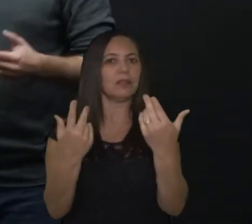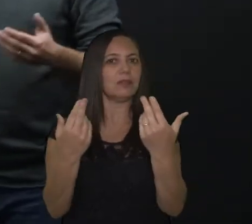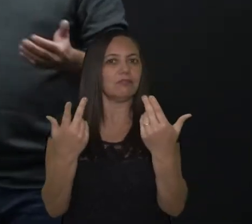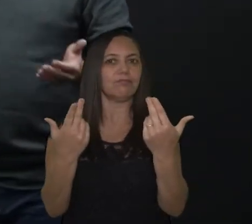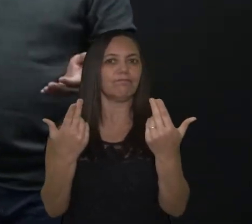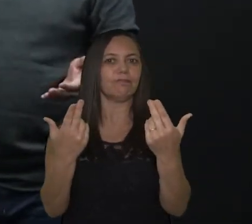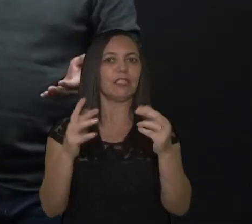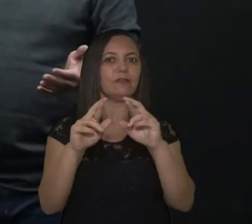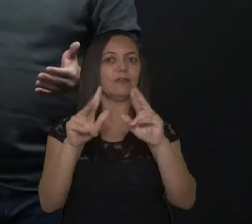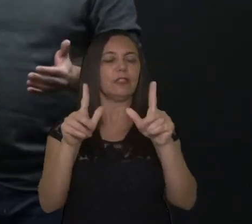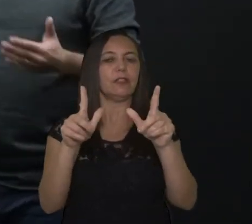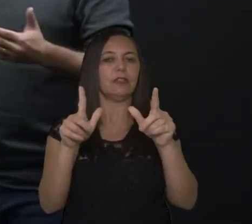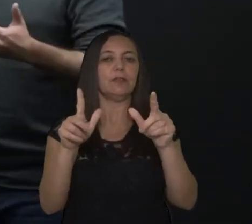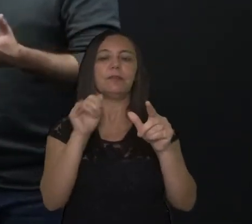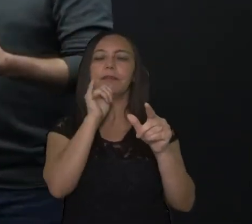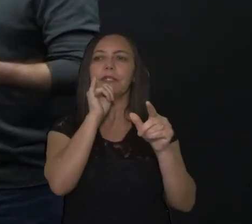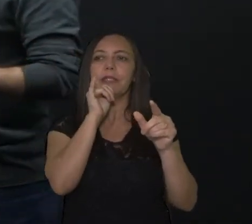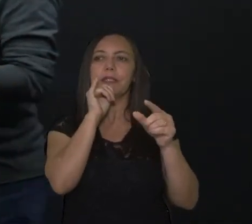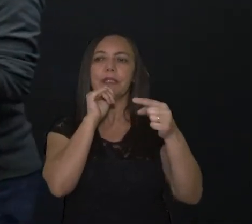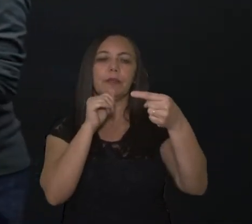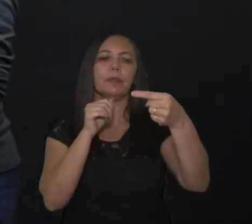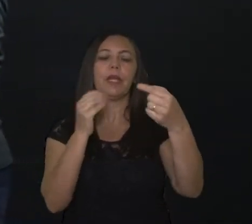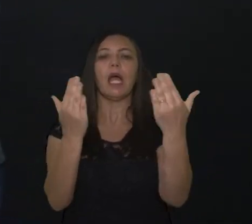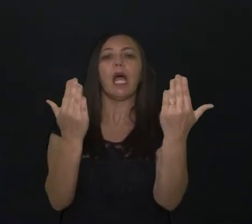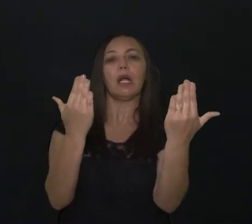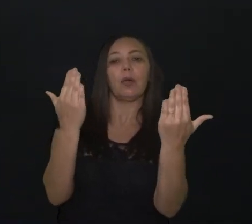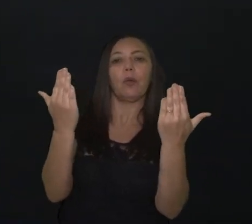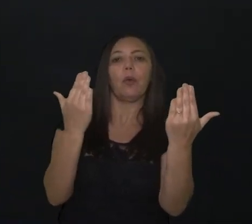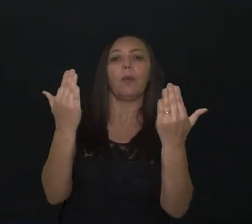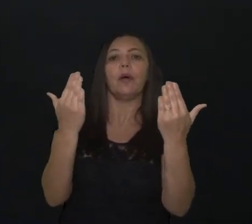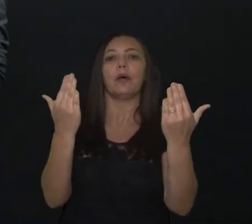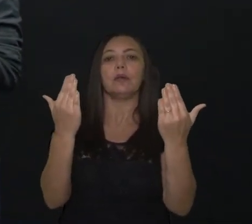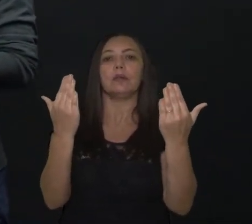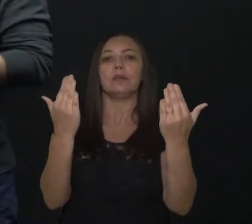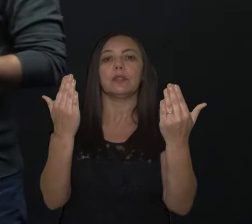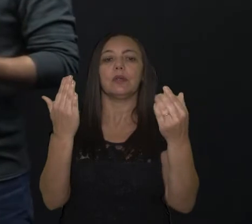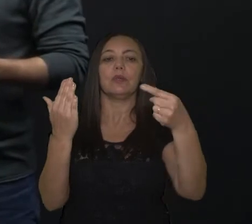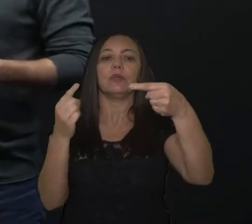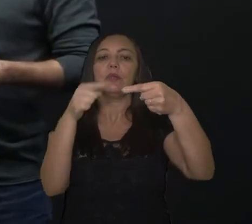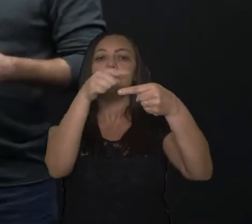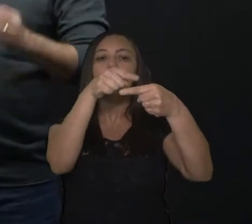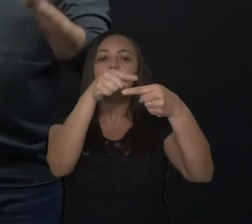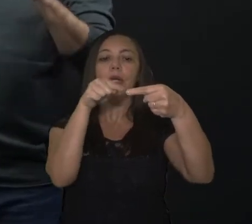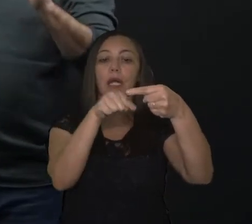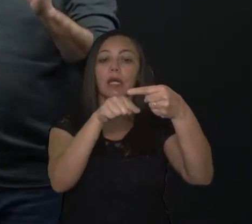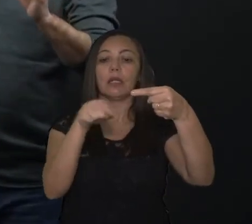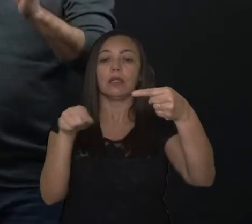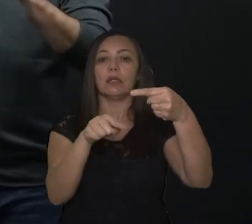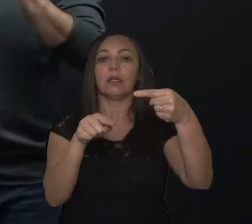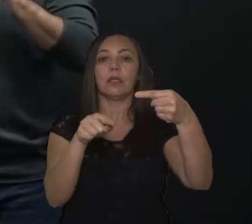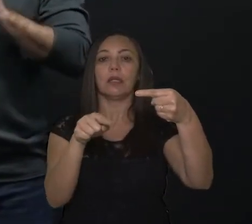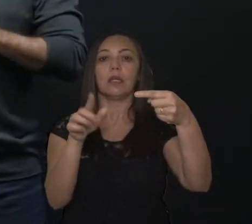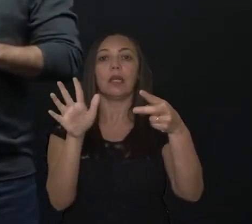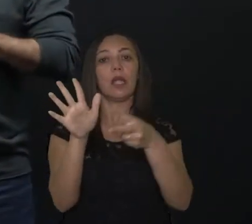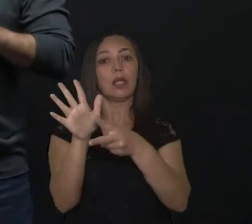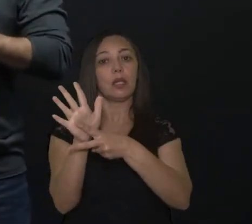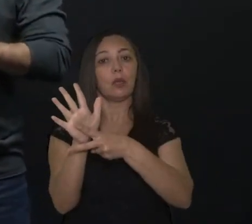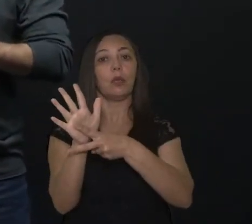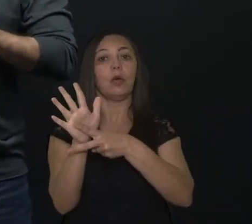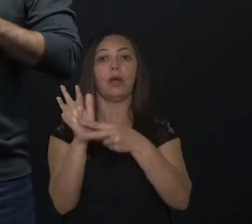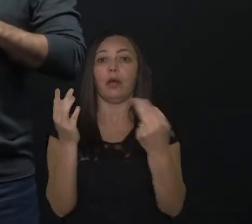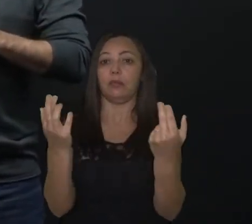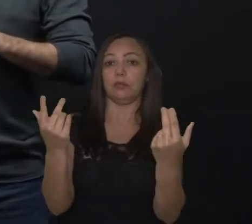fizemos aqui anteriormente, tá? Ou seja, a comparação entre os numeradores. De novo, eu só